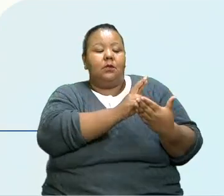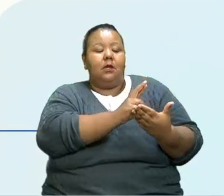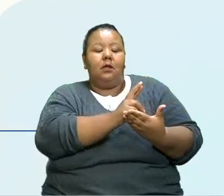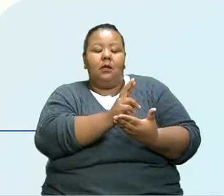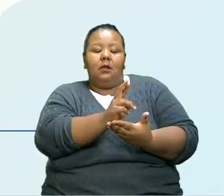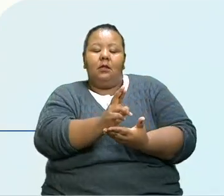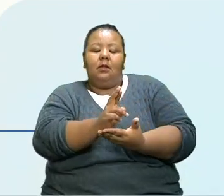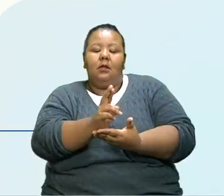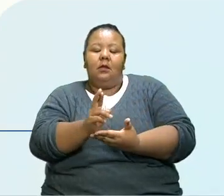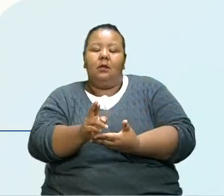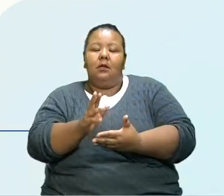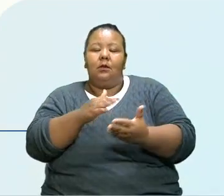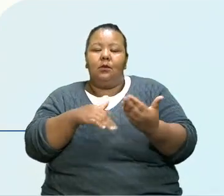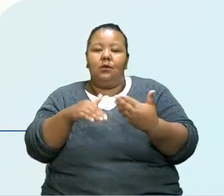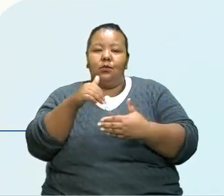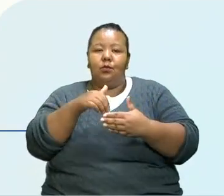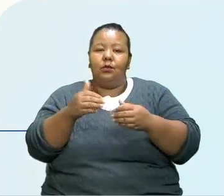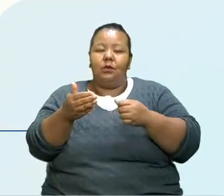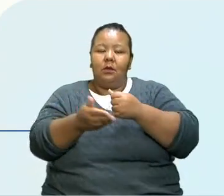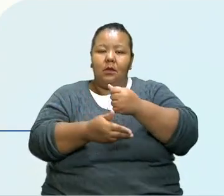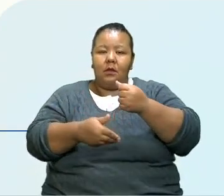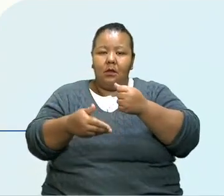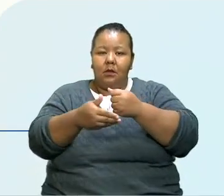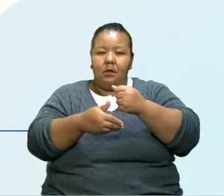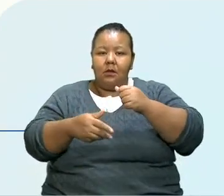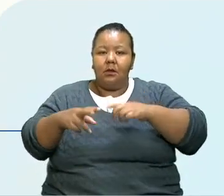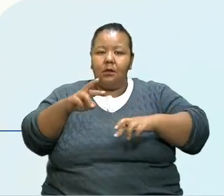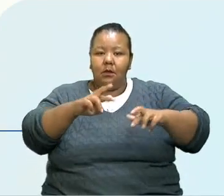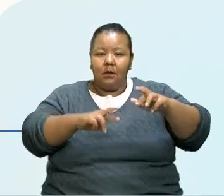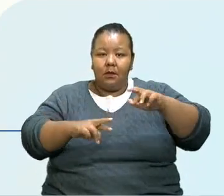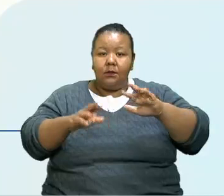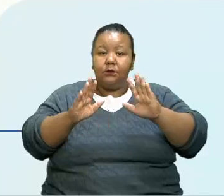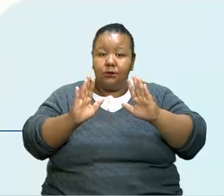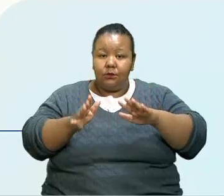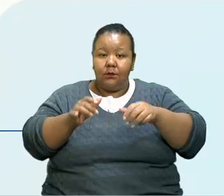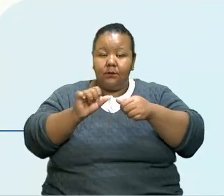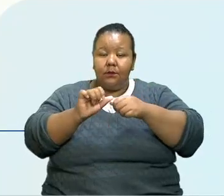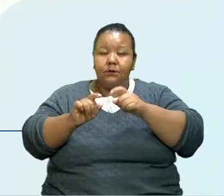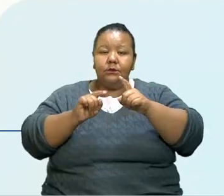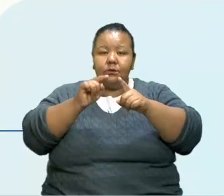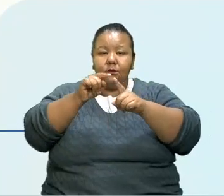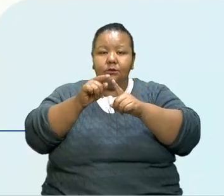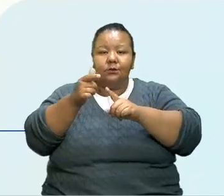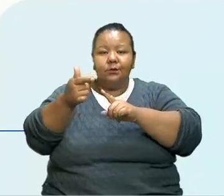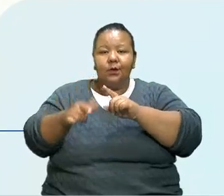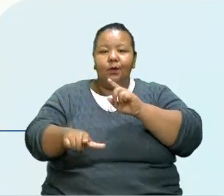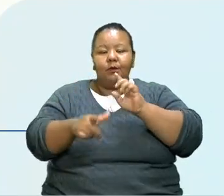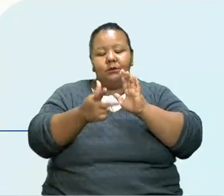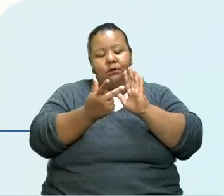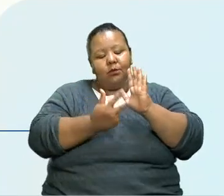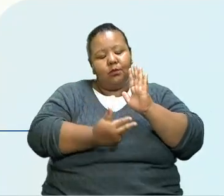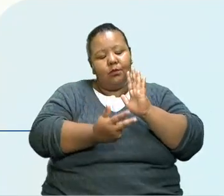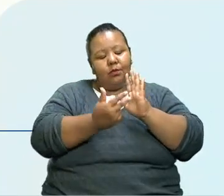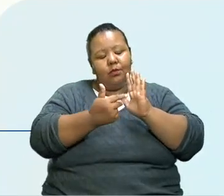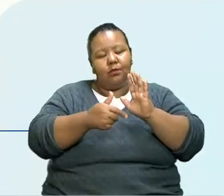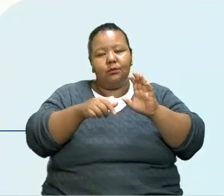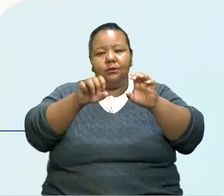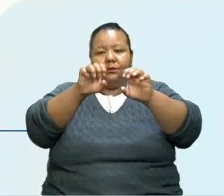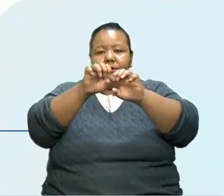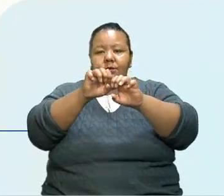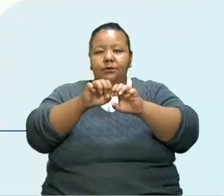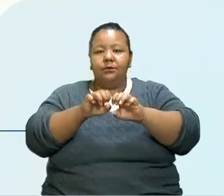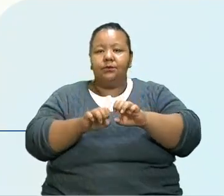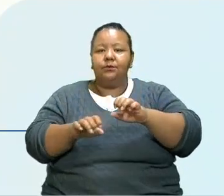todas elas embasadas na minha análise que eu realizei dos objetivos, eu consigo ter o desenho da minha estrutura